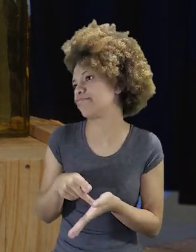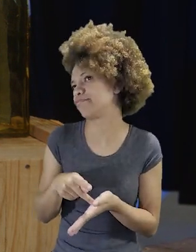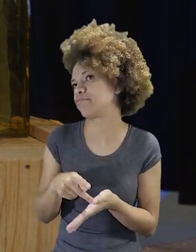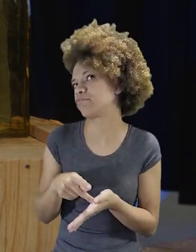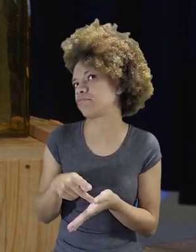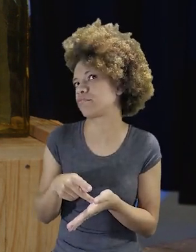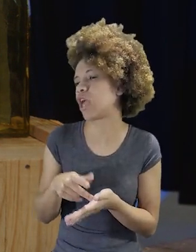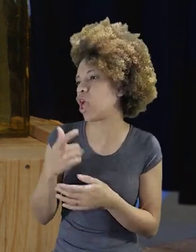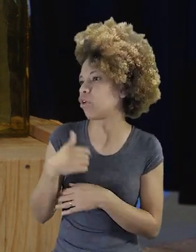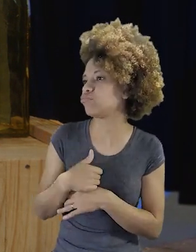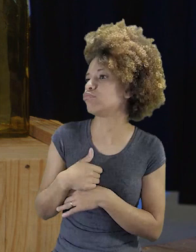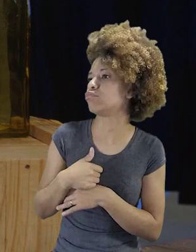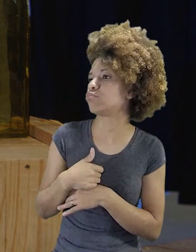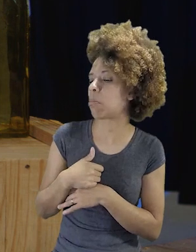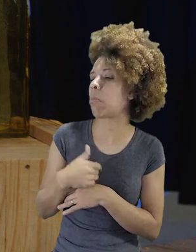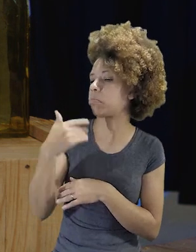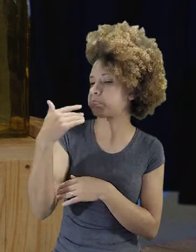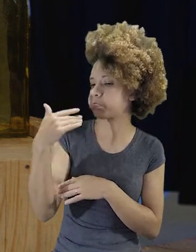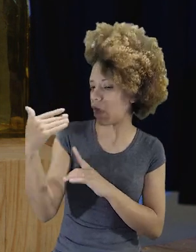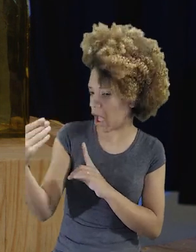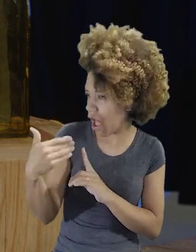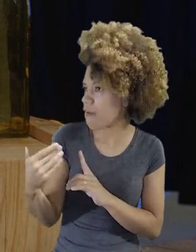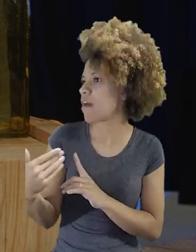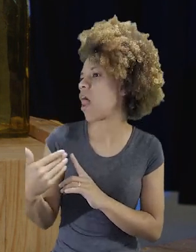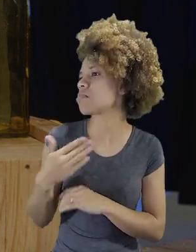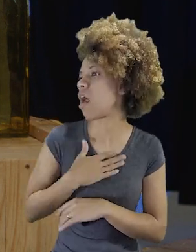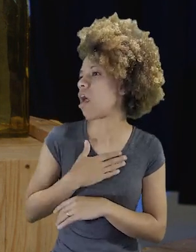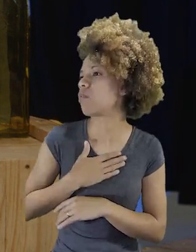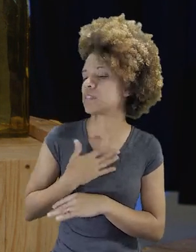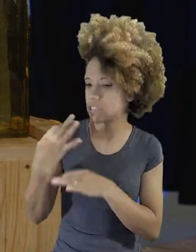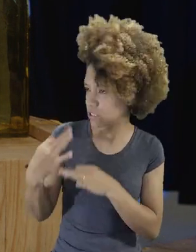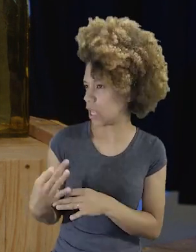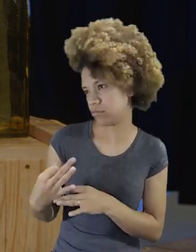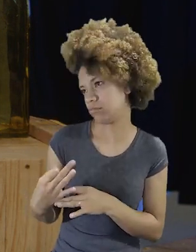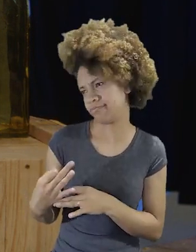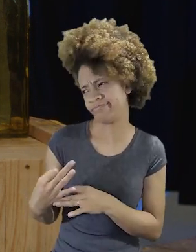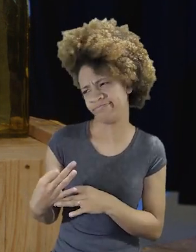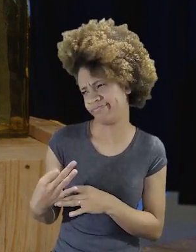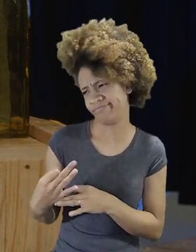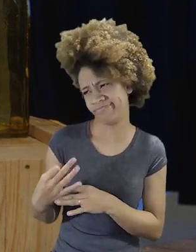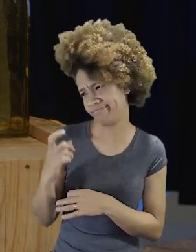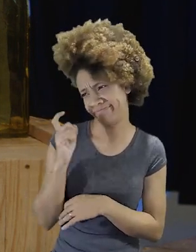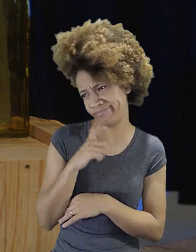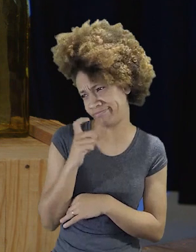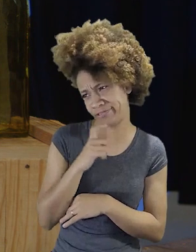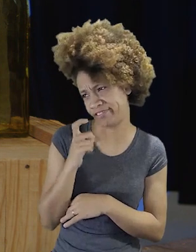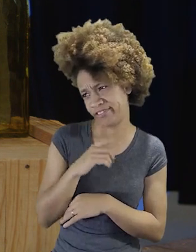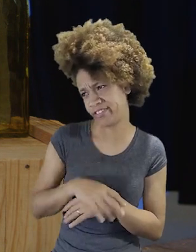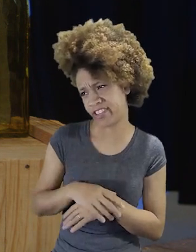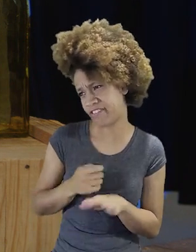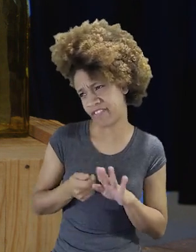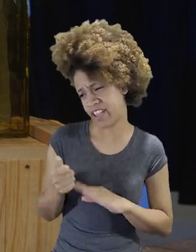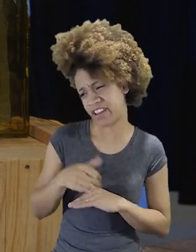realmente tá ligado o cara que faz tudo certo tá ligado as pessoas Fala meu isso é mentira